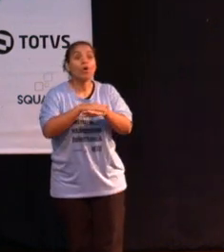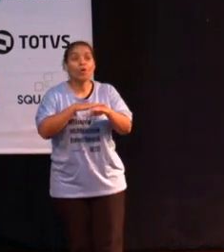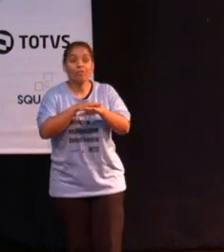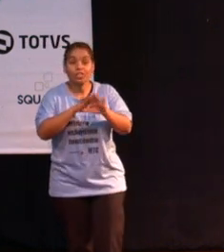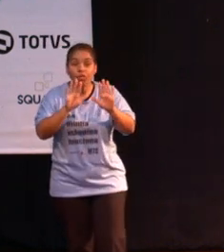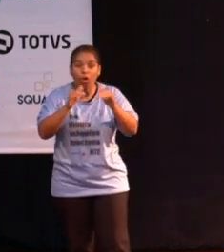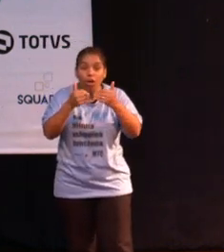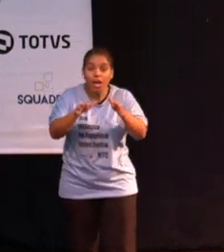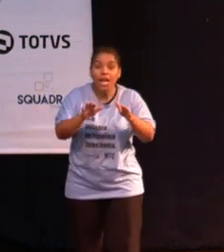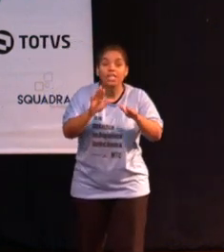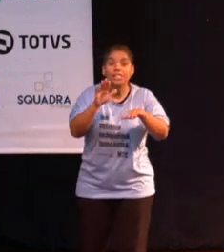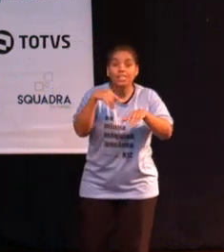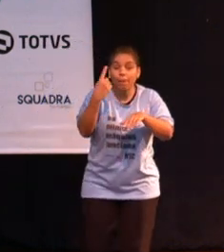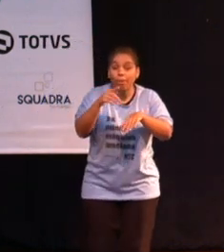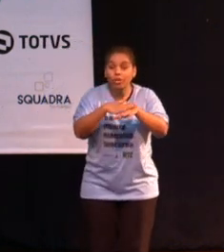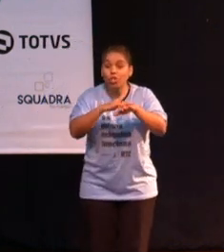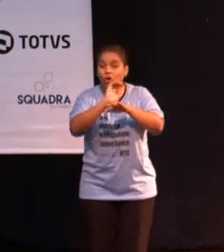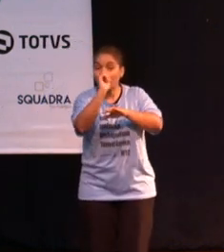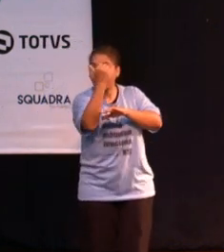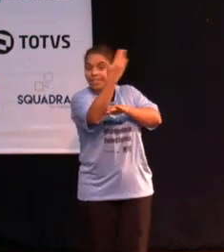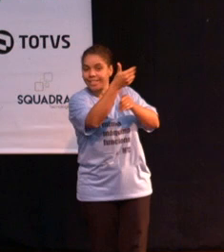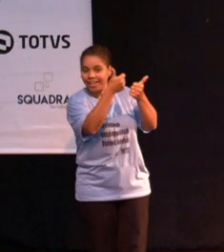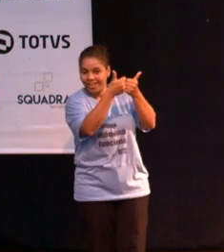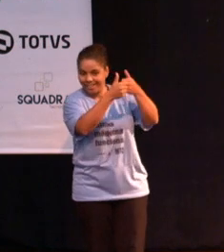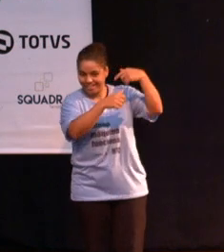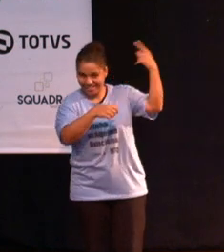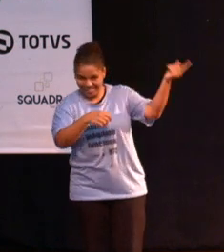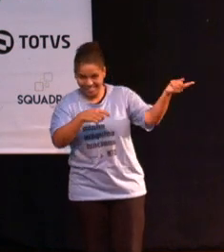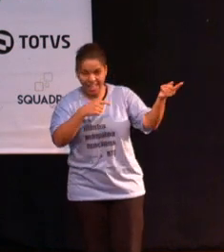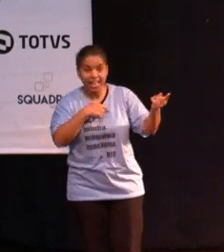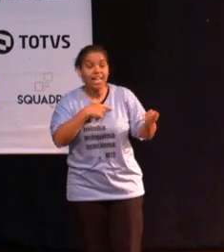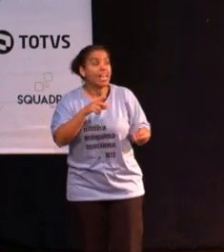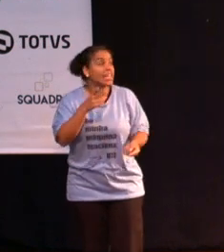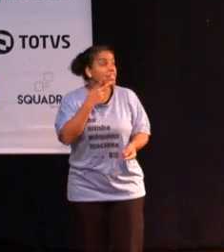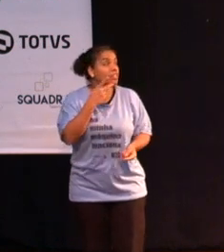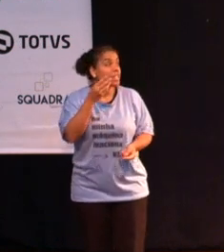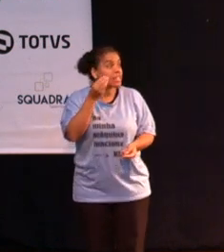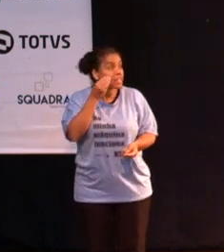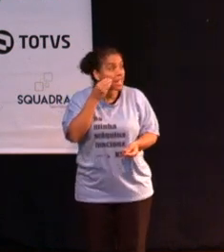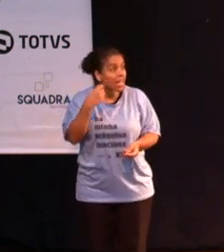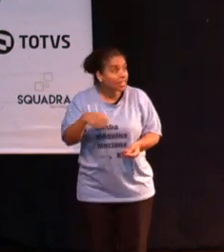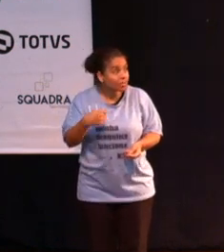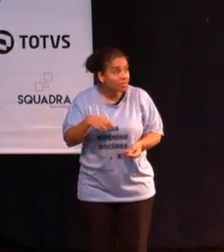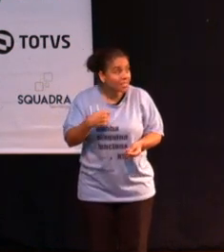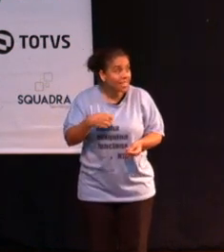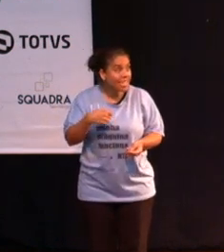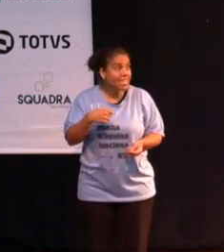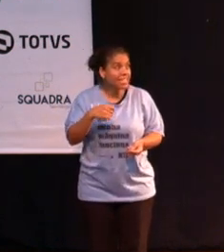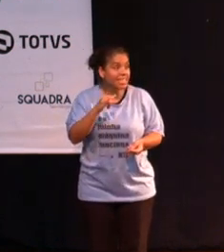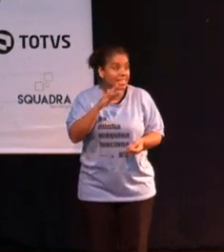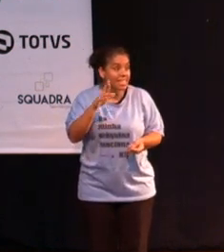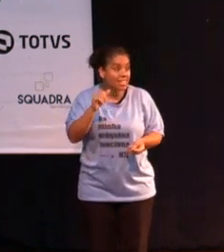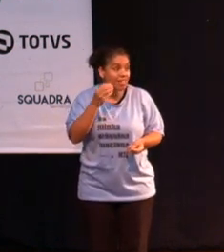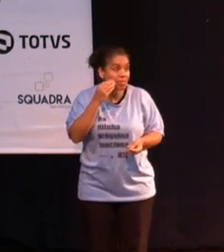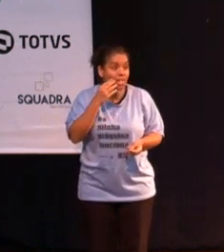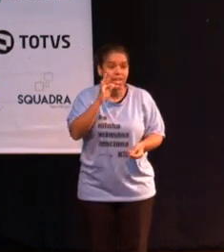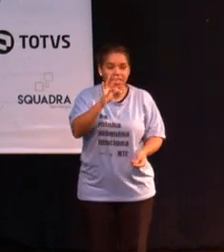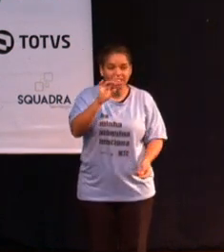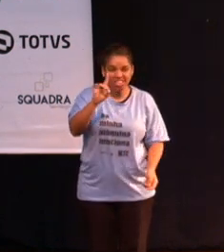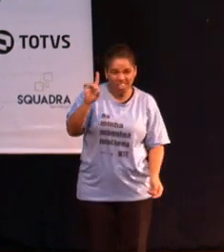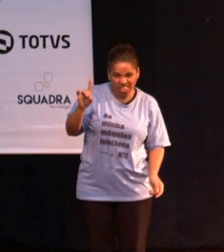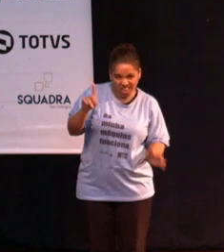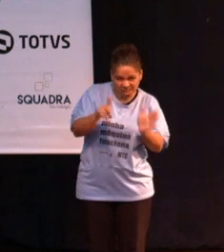no auge os desagrade se vocês concordam que teste precisa ser feito para o futuro também quer que vocês acham é td pra